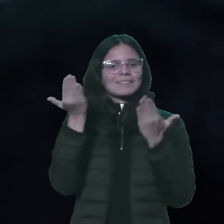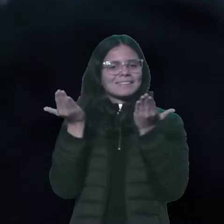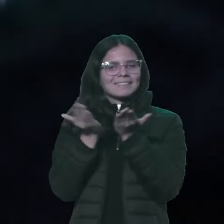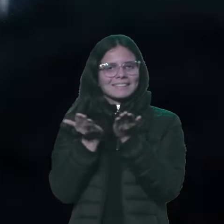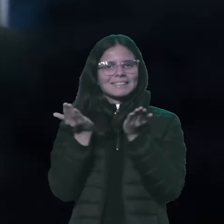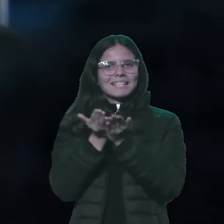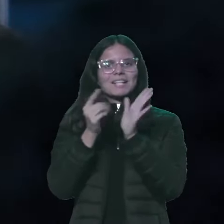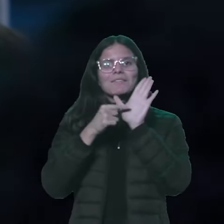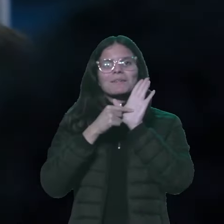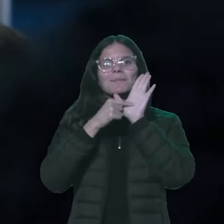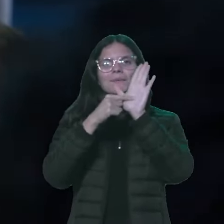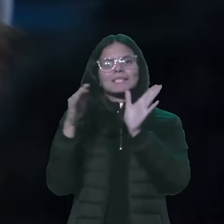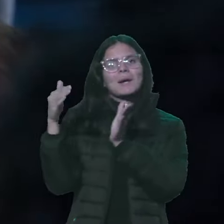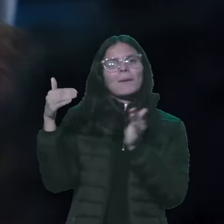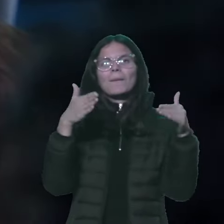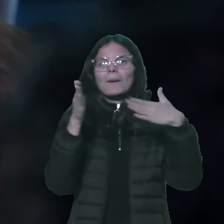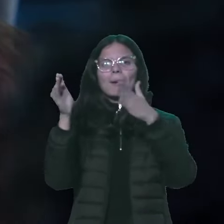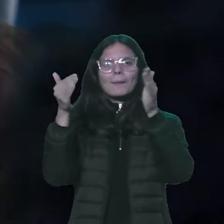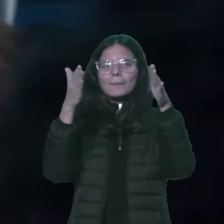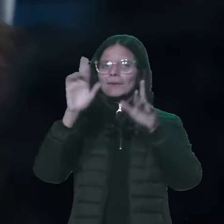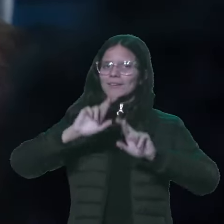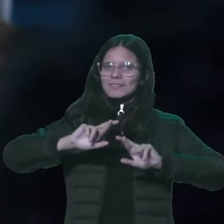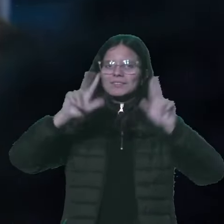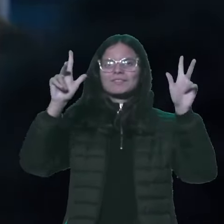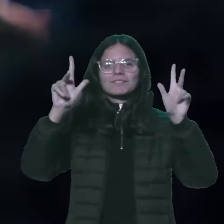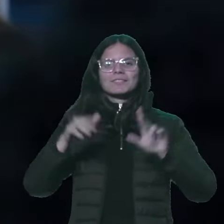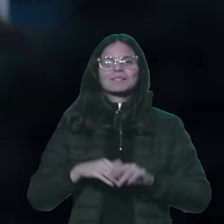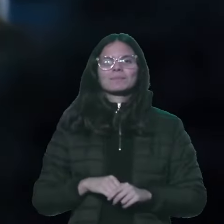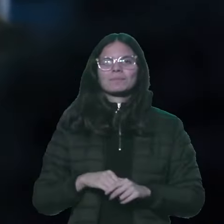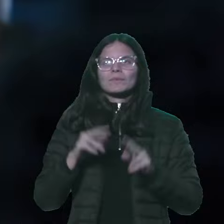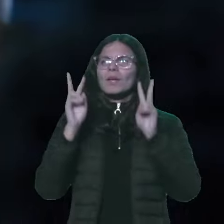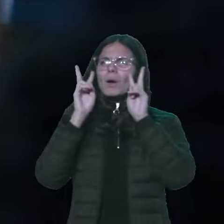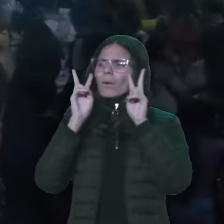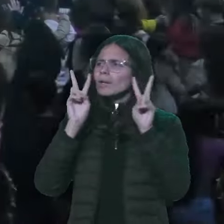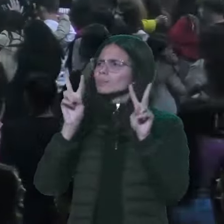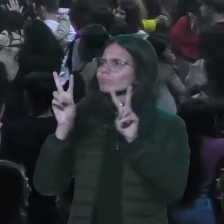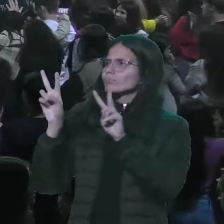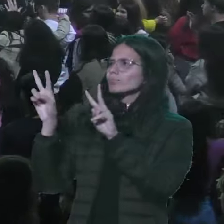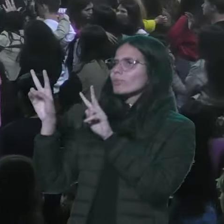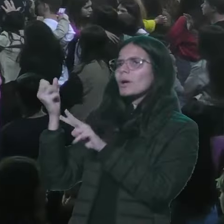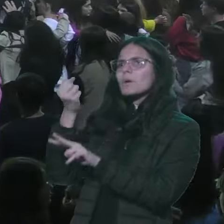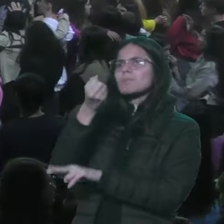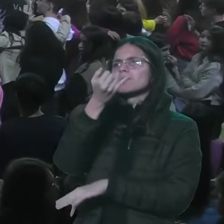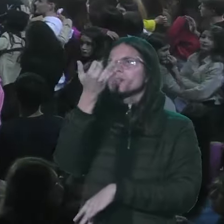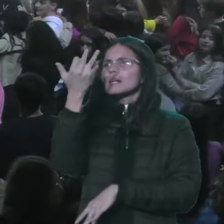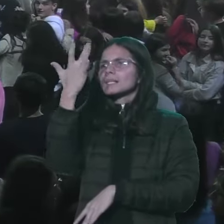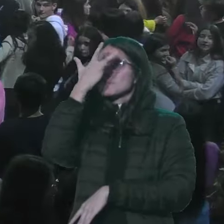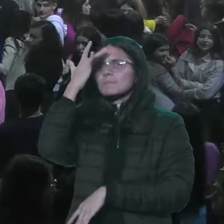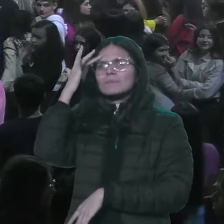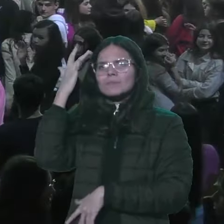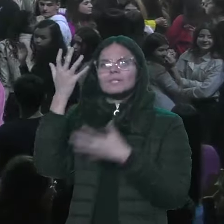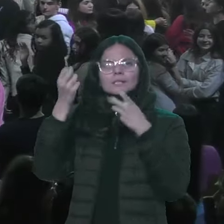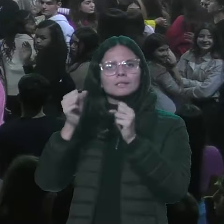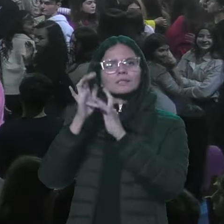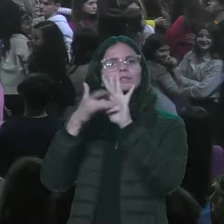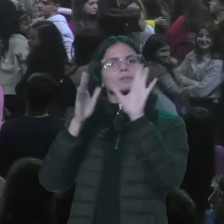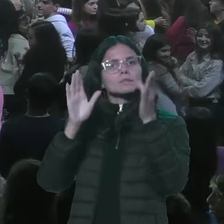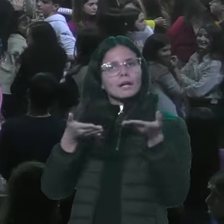te mostrar o caminho para a vida nova. Olha para trás, olha quanta gente já vive essa vida. Tá